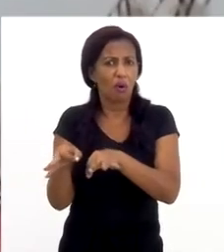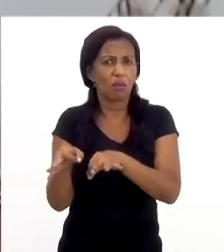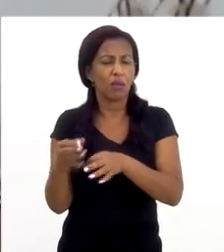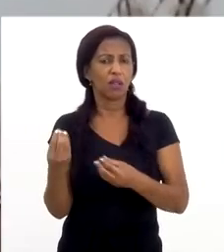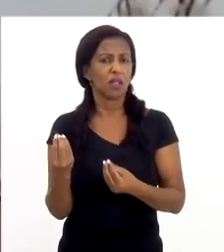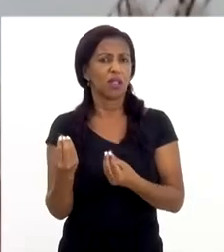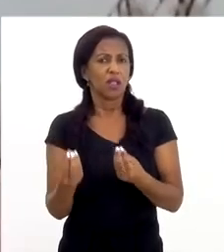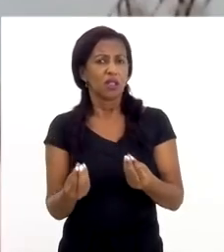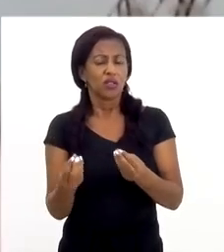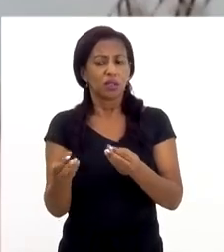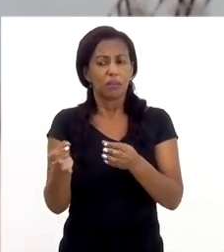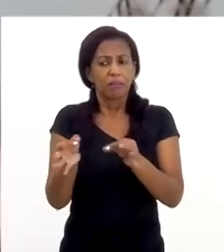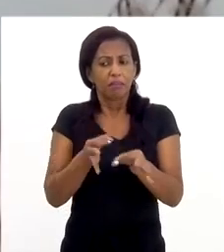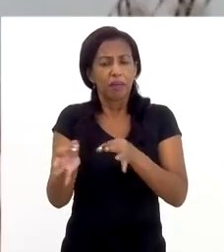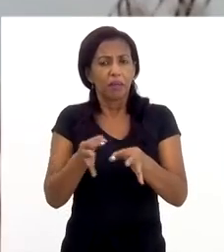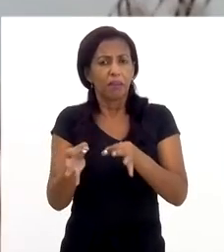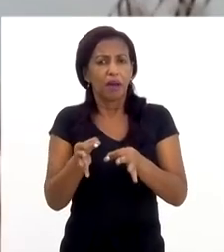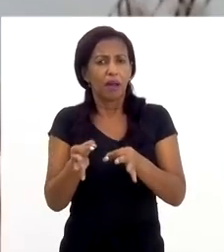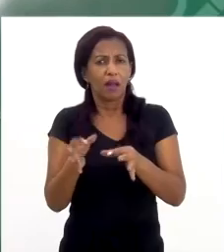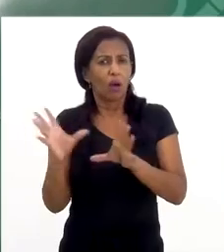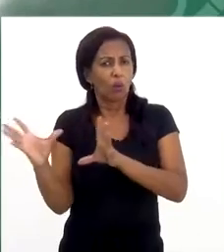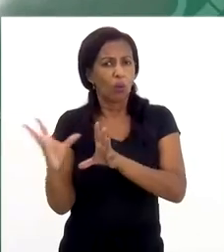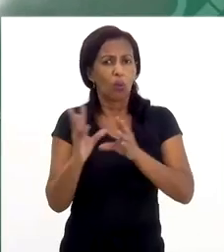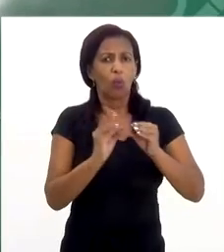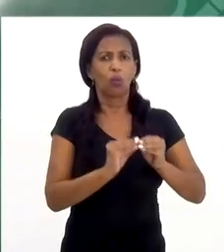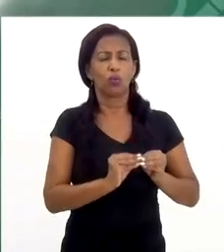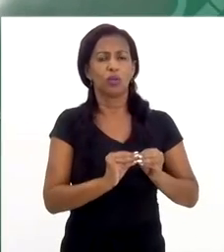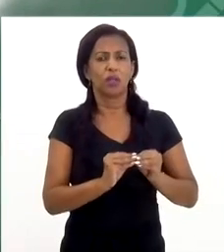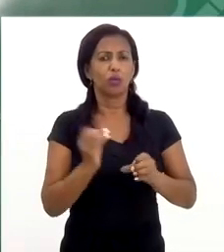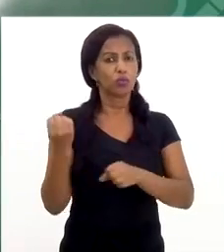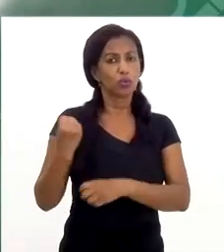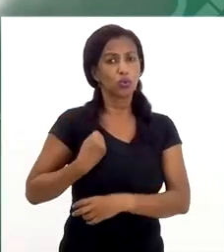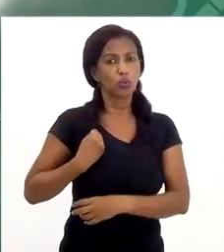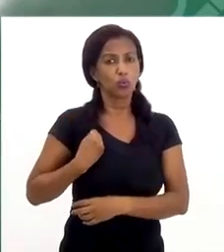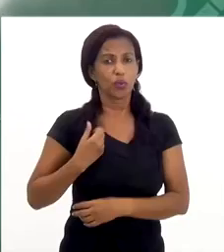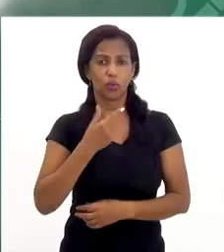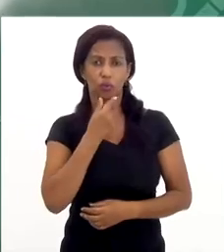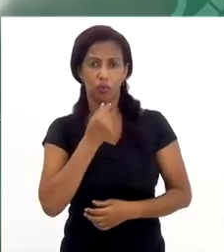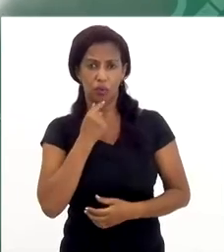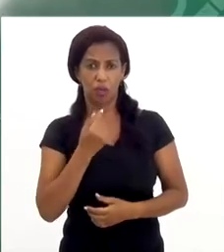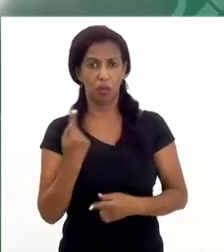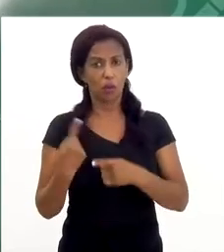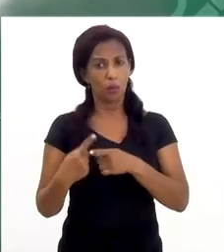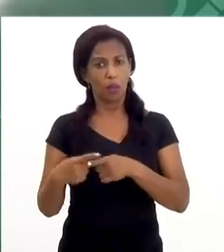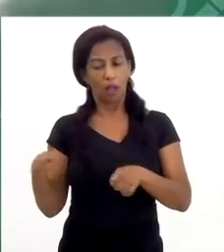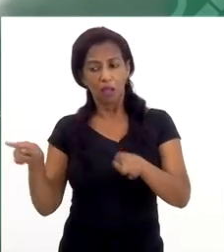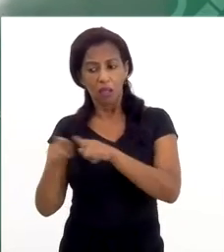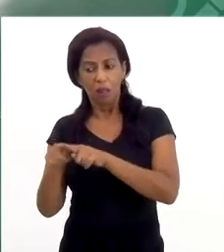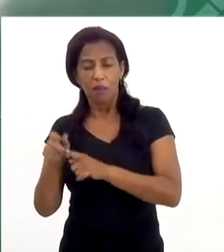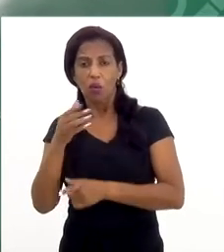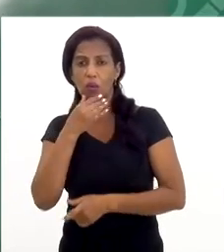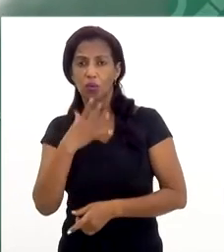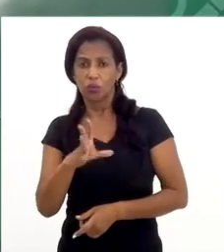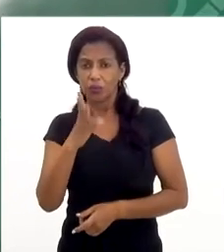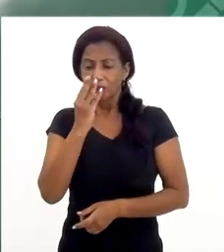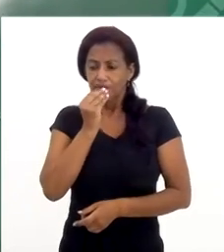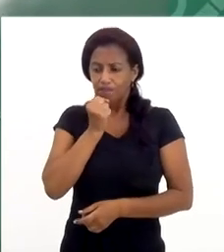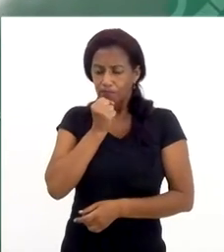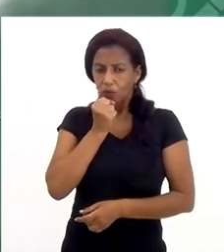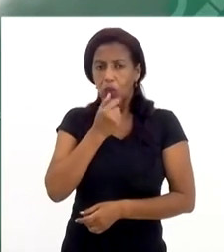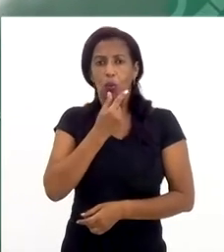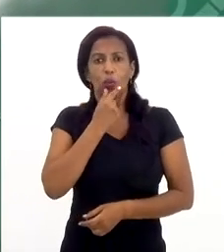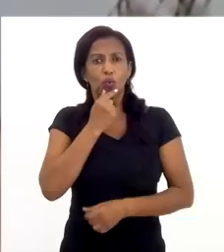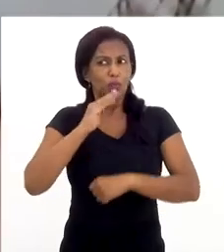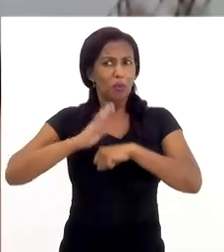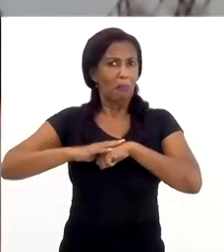uma forma completa né Cristiane de elaborarmos uma conclusão de números de meninos porque assim como as meninas